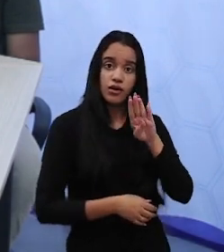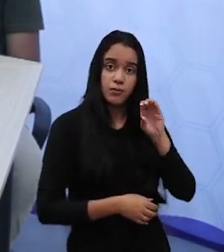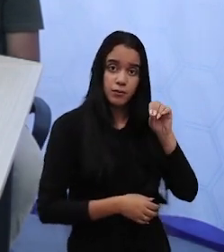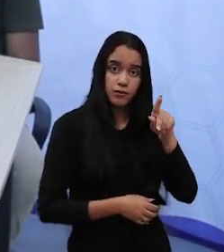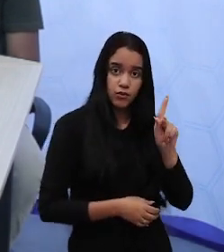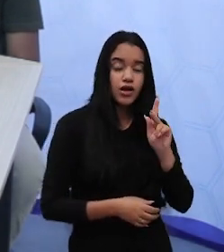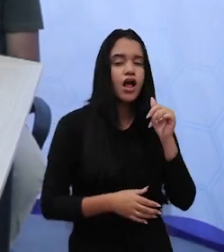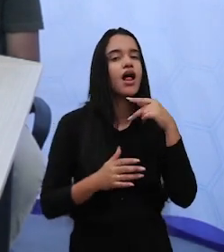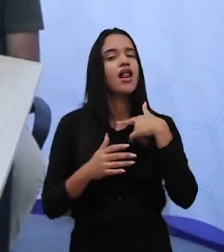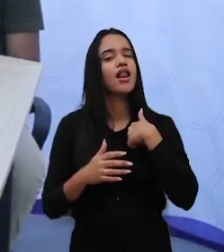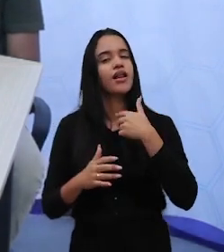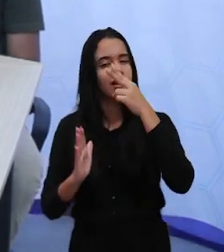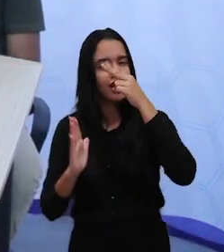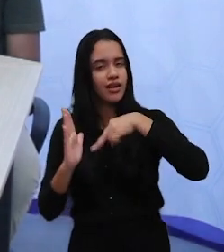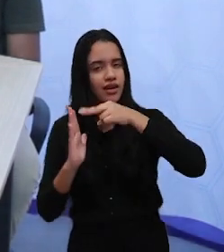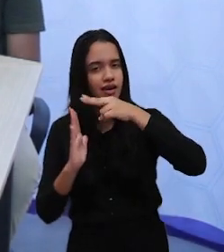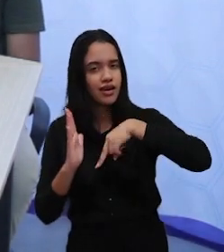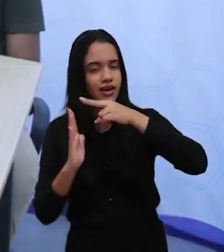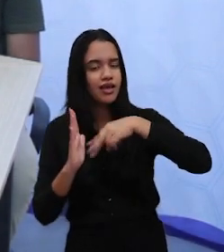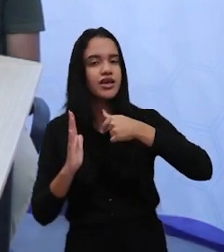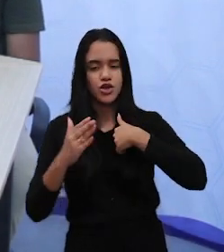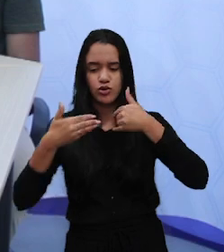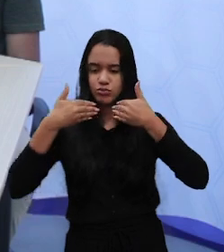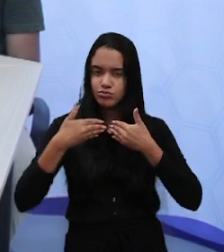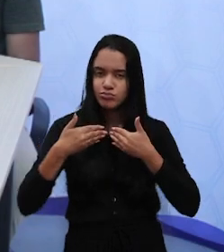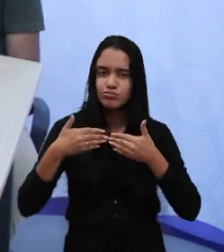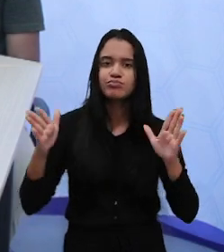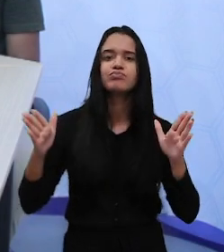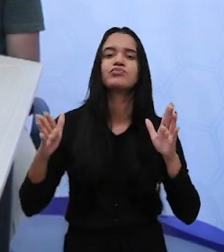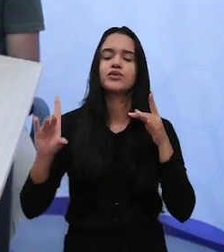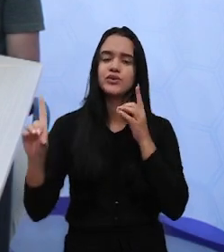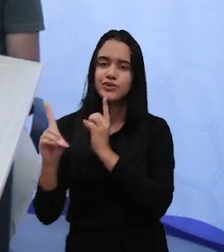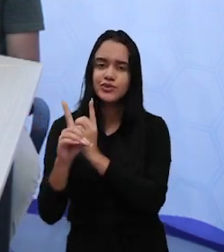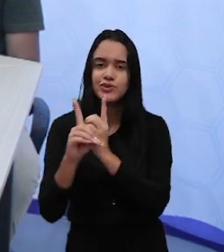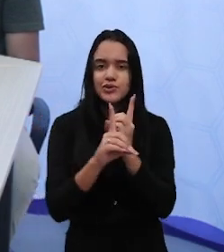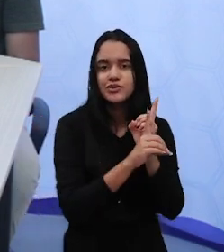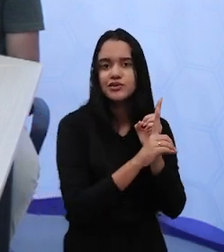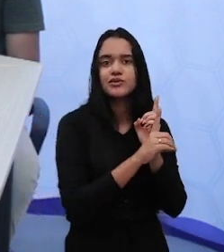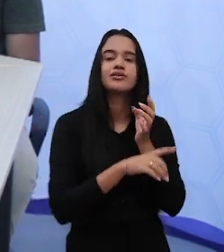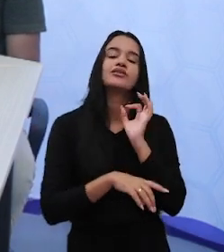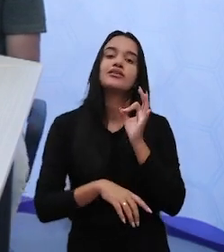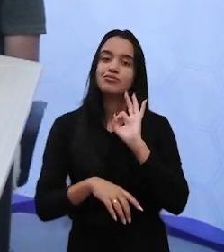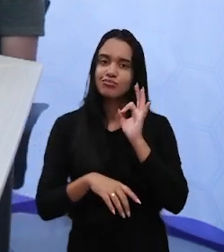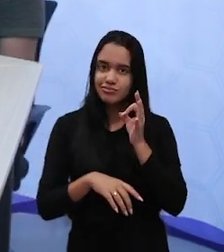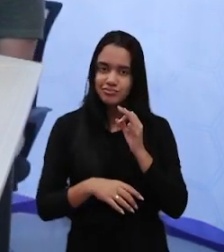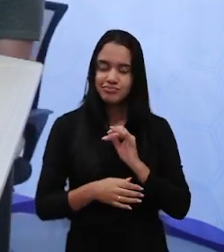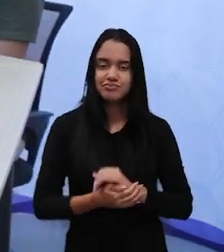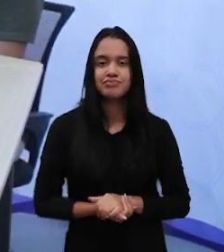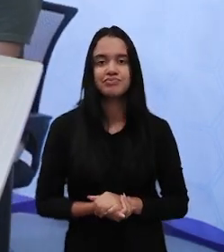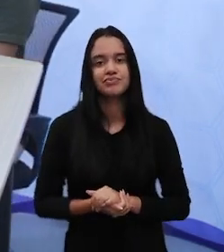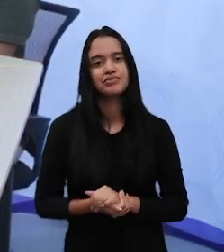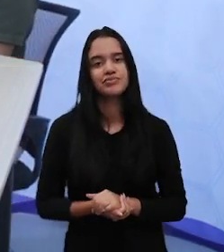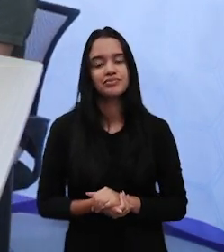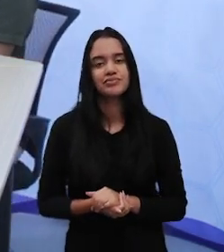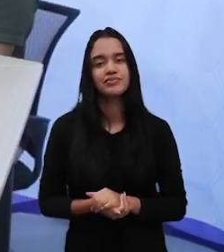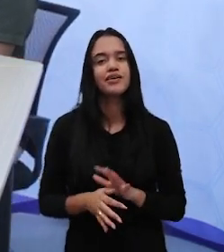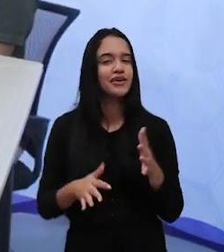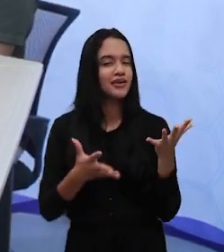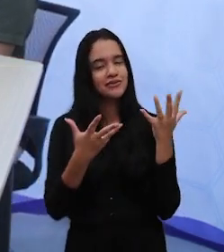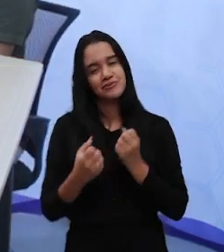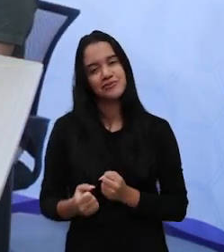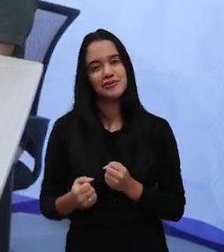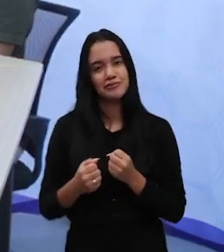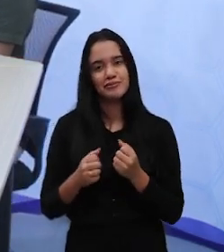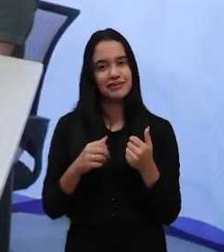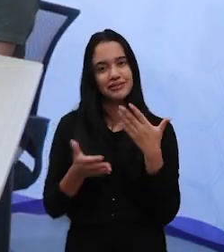Eu estou aberta para nos nossos encontros que vai ter futuramente, né? E vamos à luta,